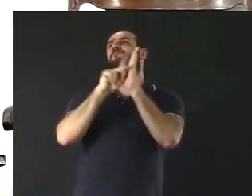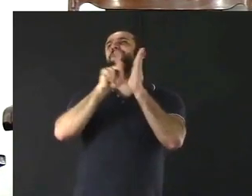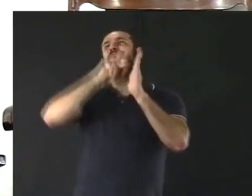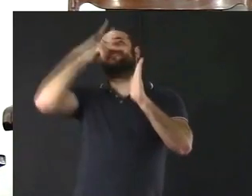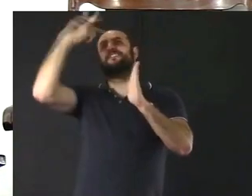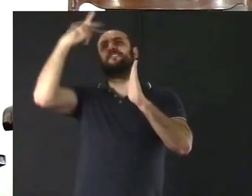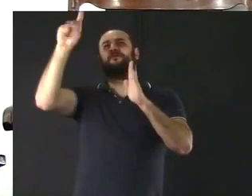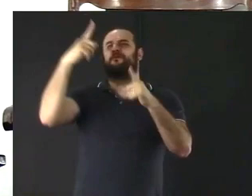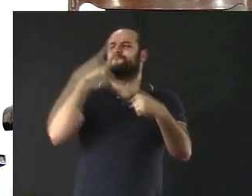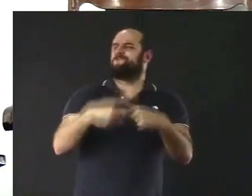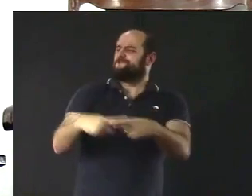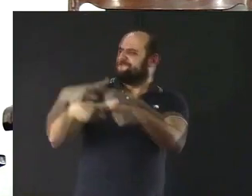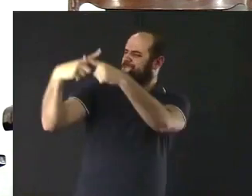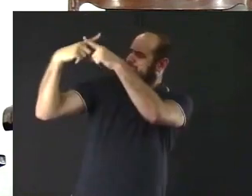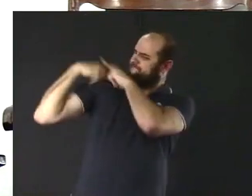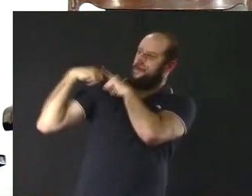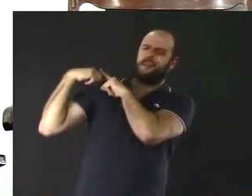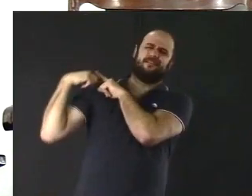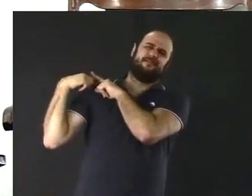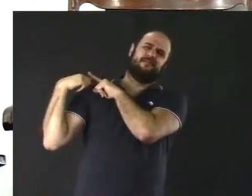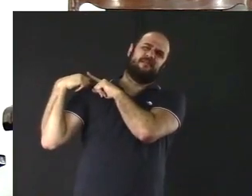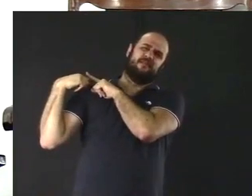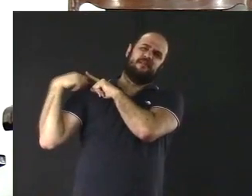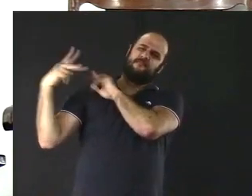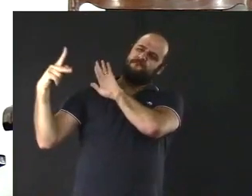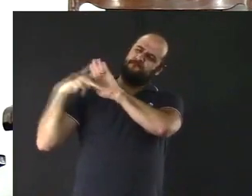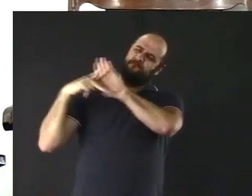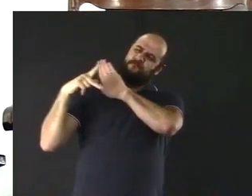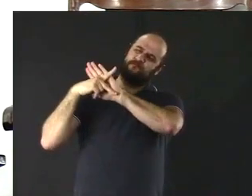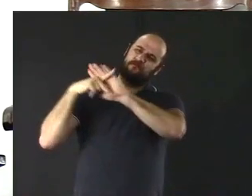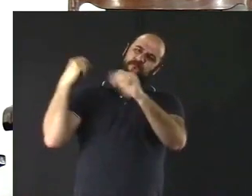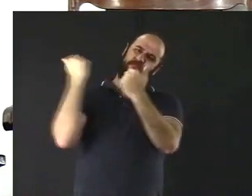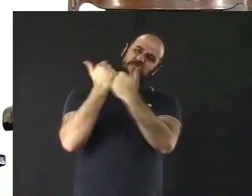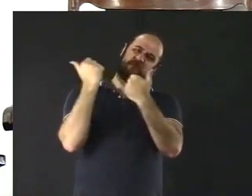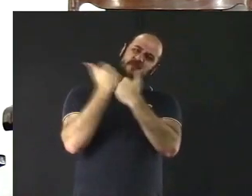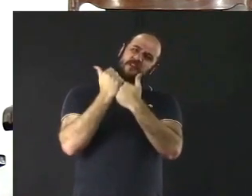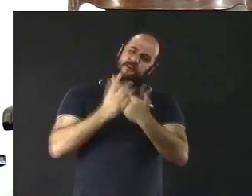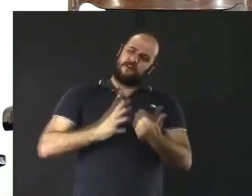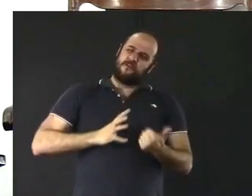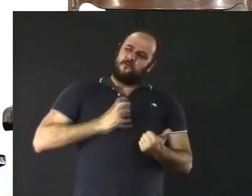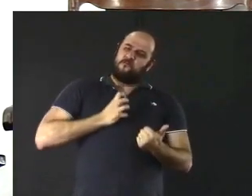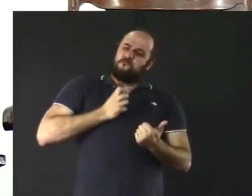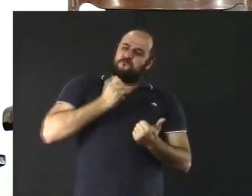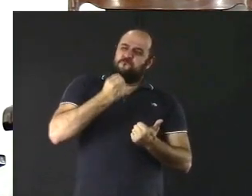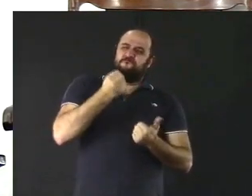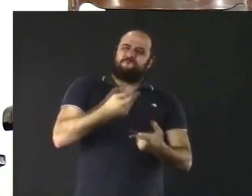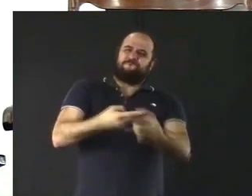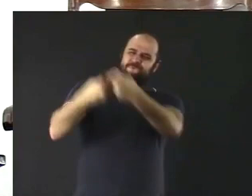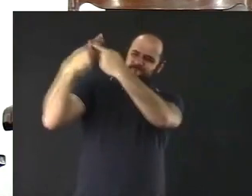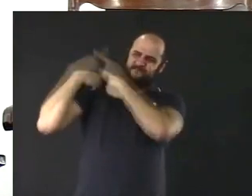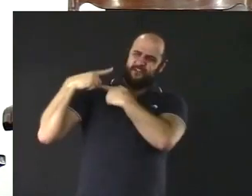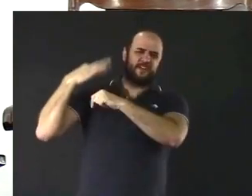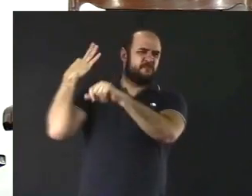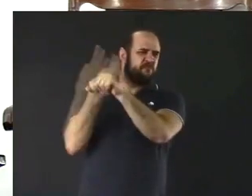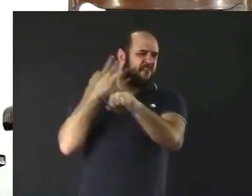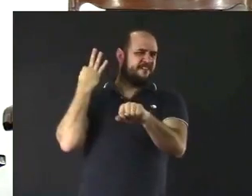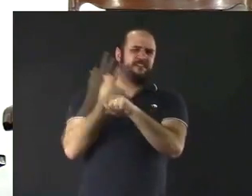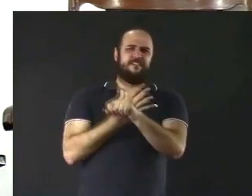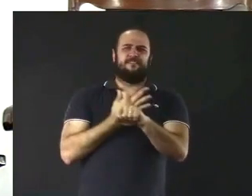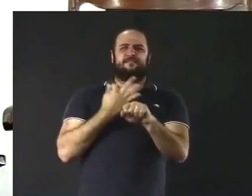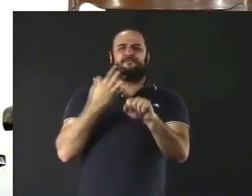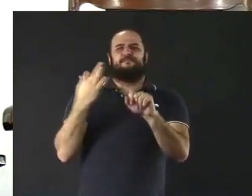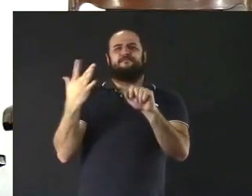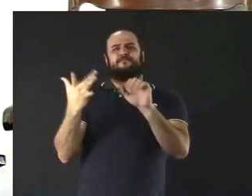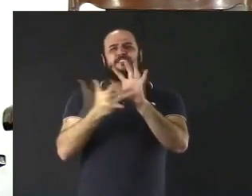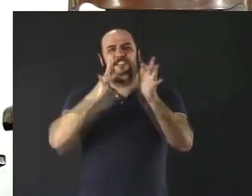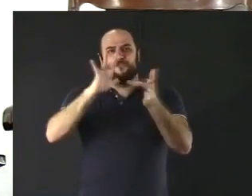sobre ele todo o peso da ira divina. Ele tomou o cálice da ira de Deus, tudo